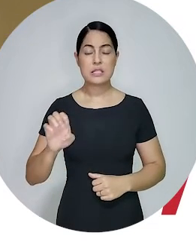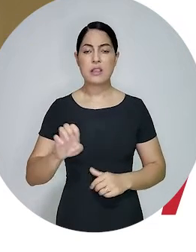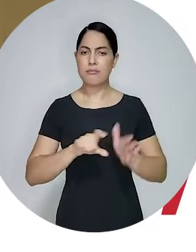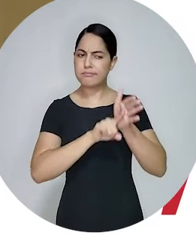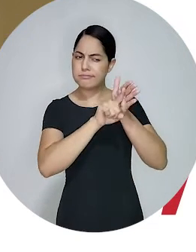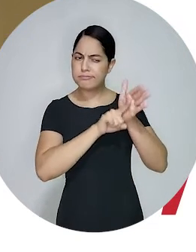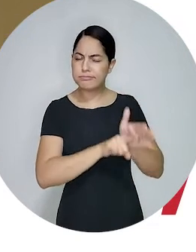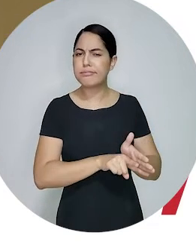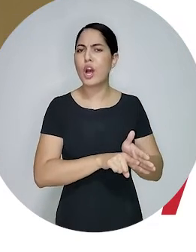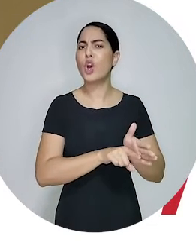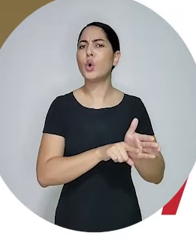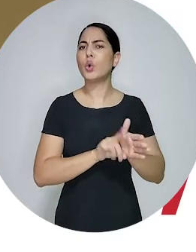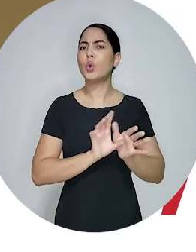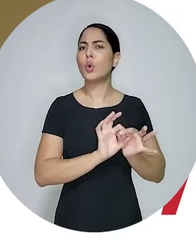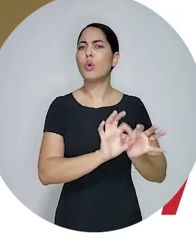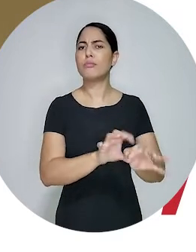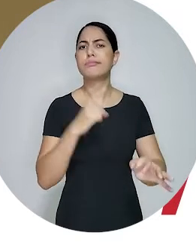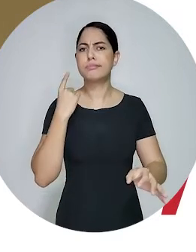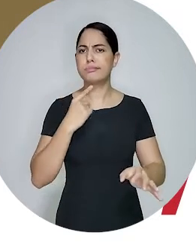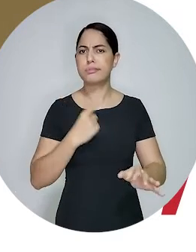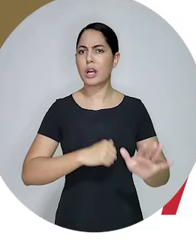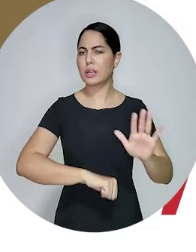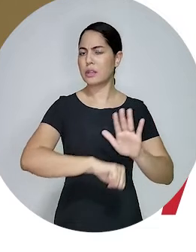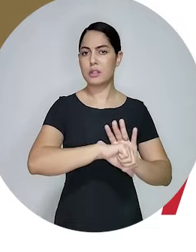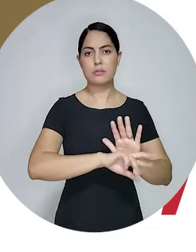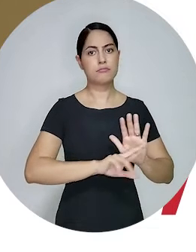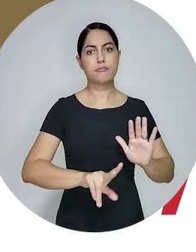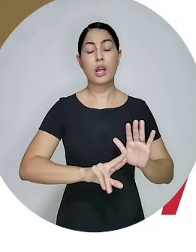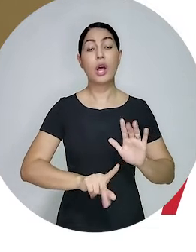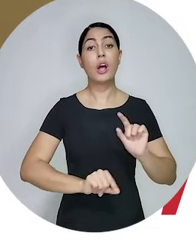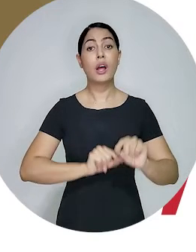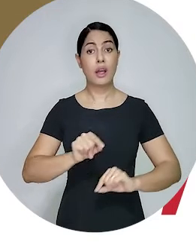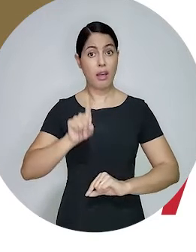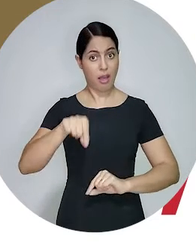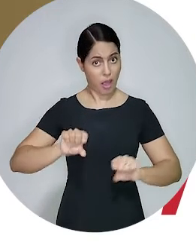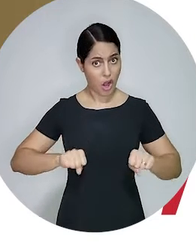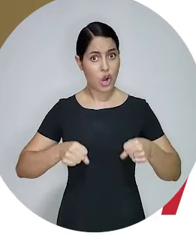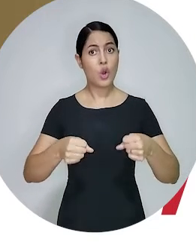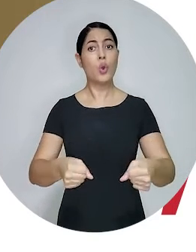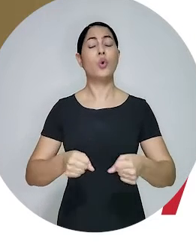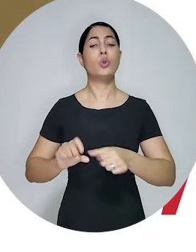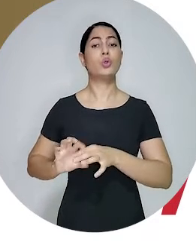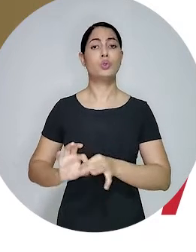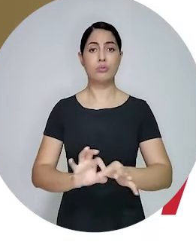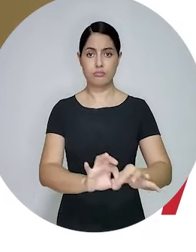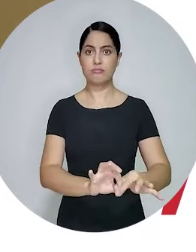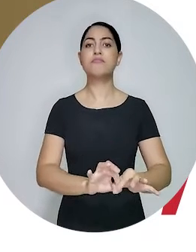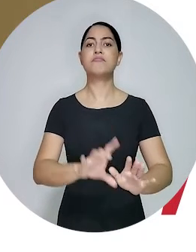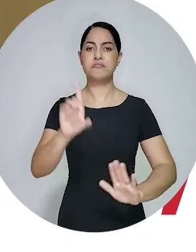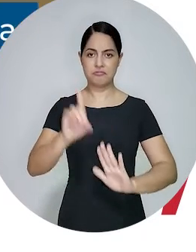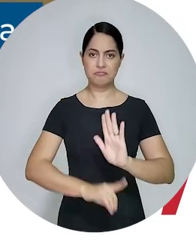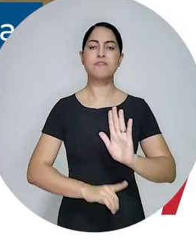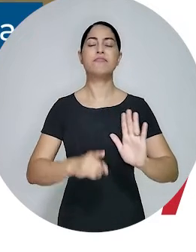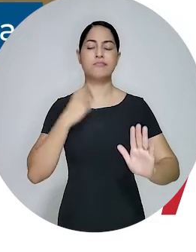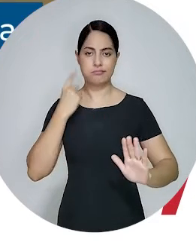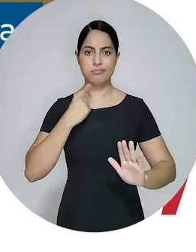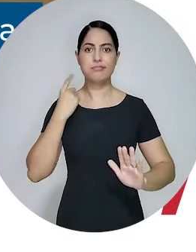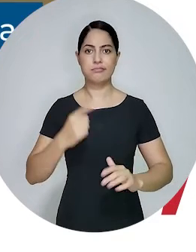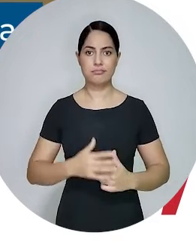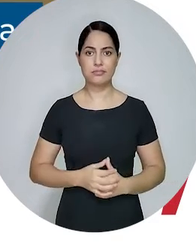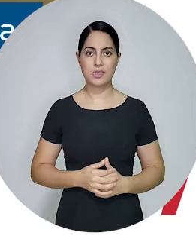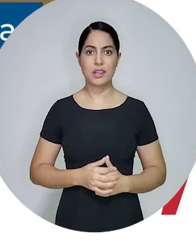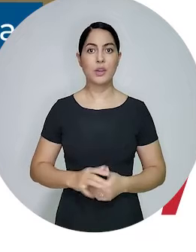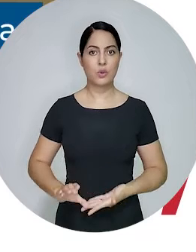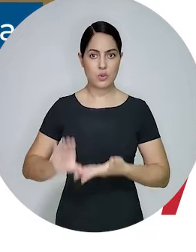atividade consultiva é uma importante luta em defesa das prerrogativas e o Conselho Federal apresenta uma referência segura para a